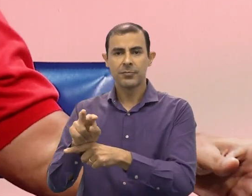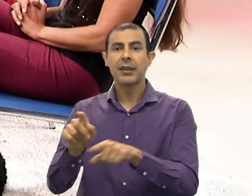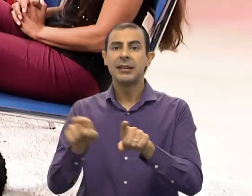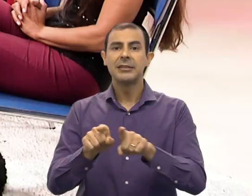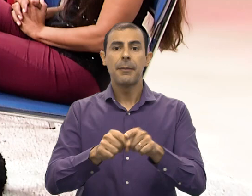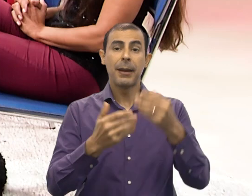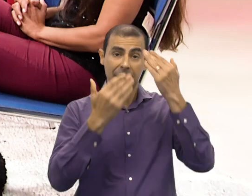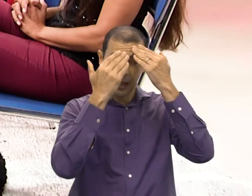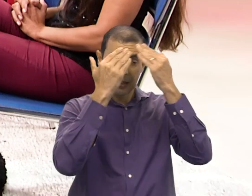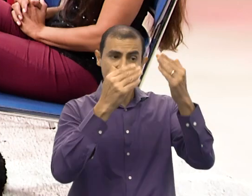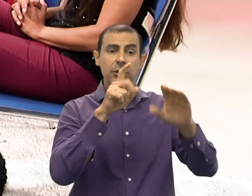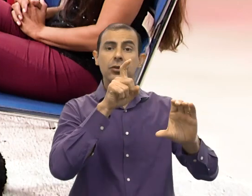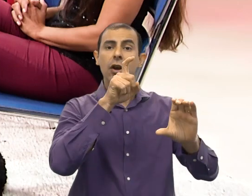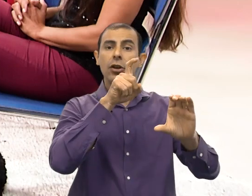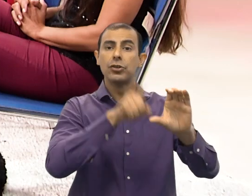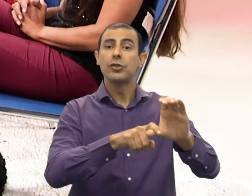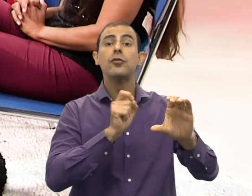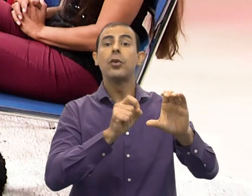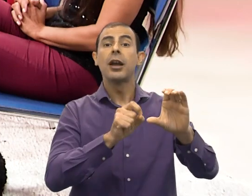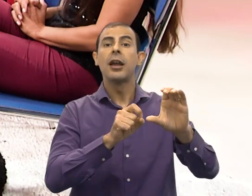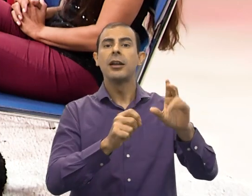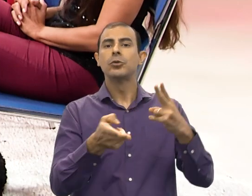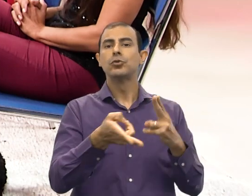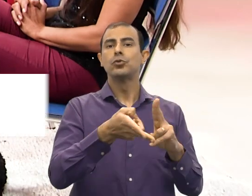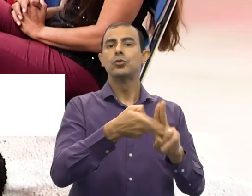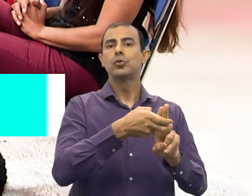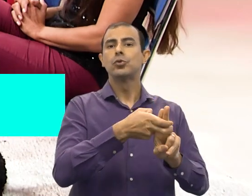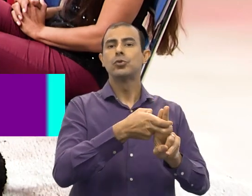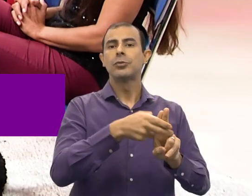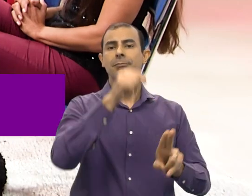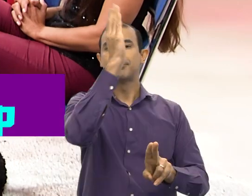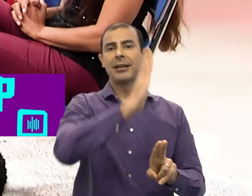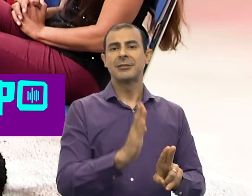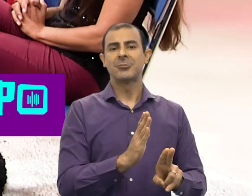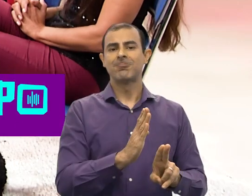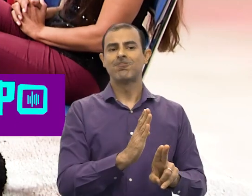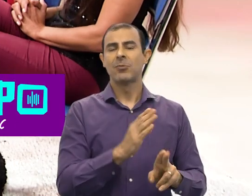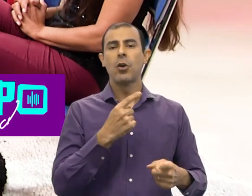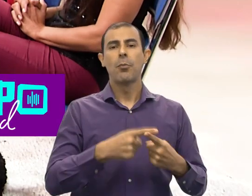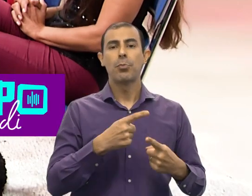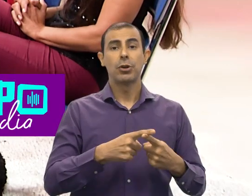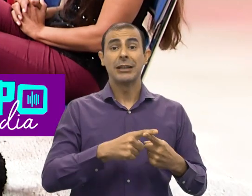esse procedimento que ela disse é garantido pelo SUS para todos